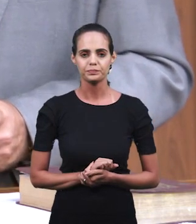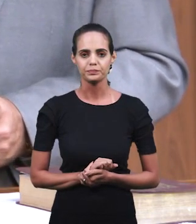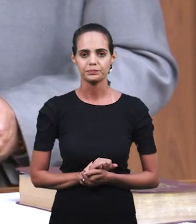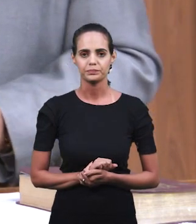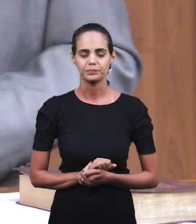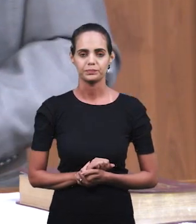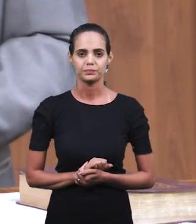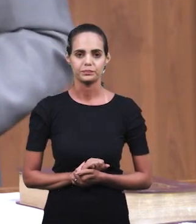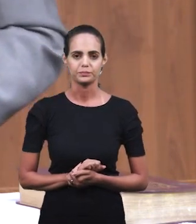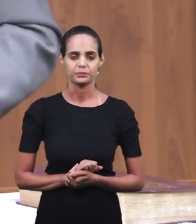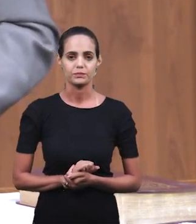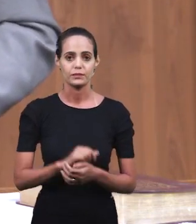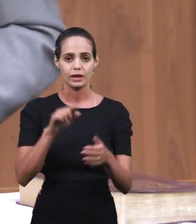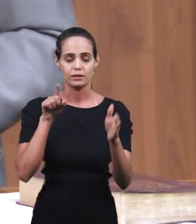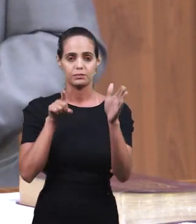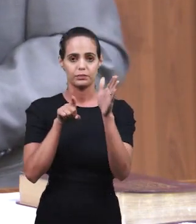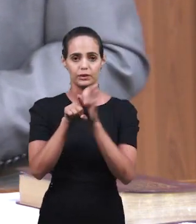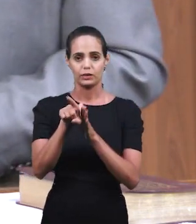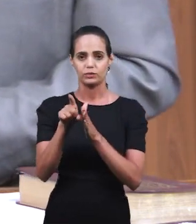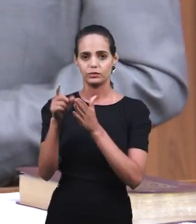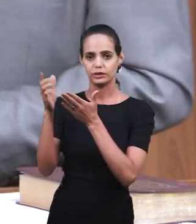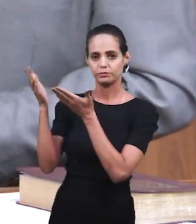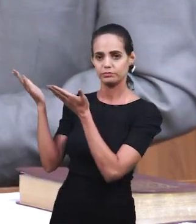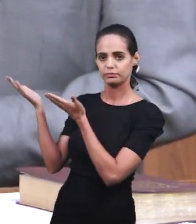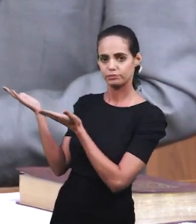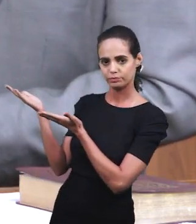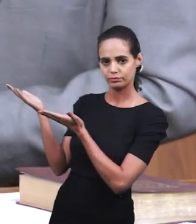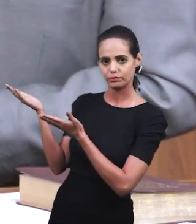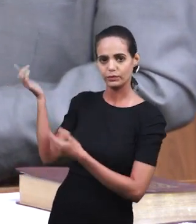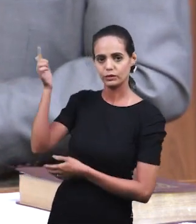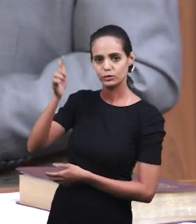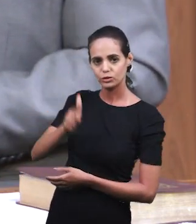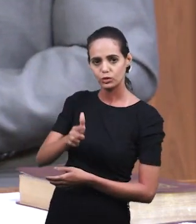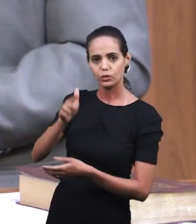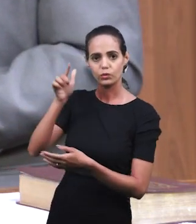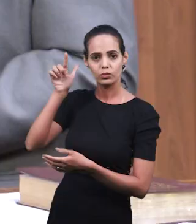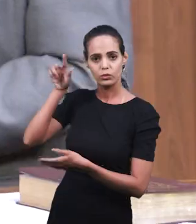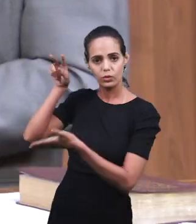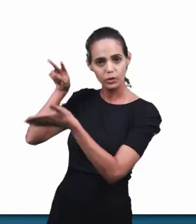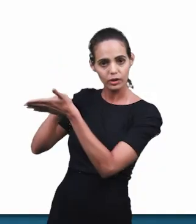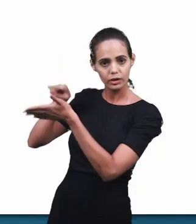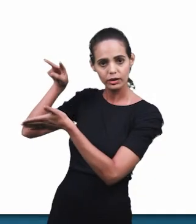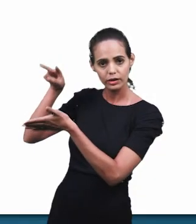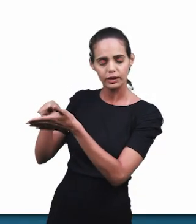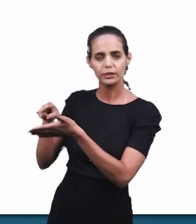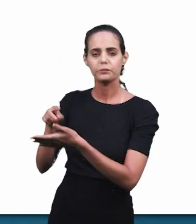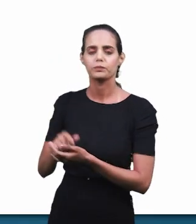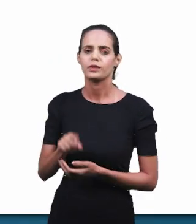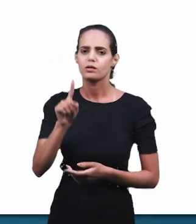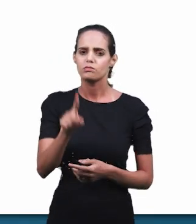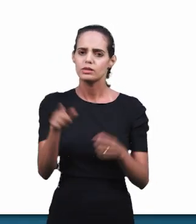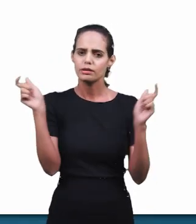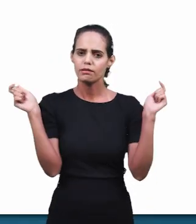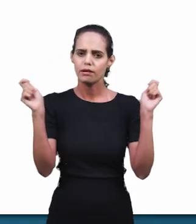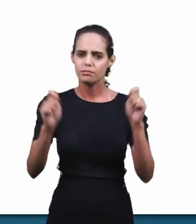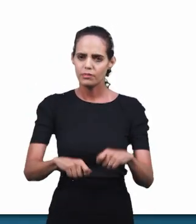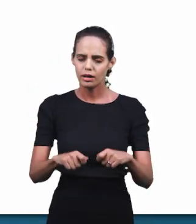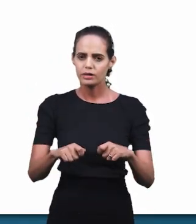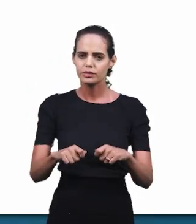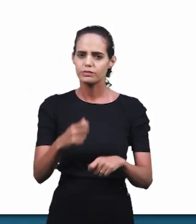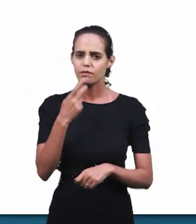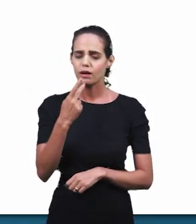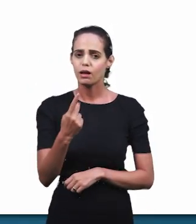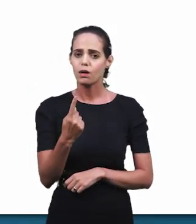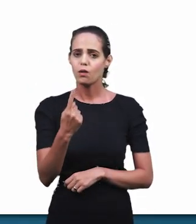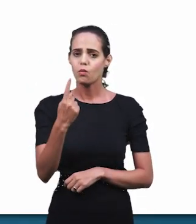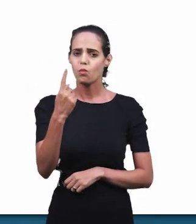tarde, que a pergunta é essa que aqui está. Vamos ler novamente a pergunta que diz o seguinte: você é capaz de ditar um